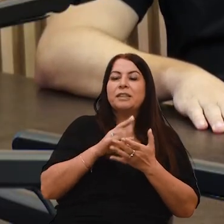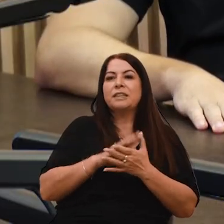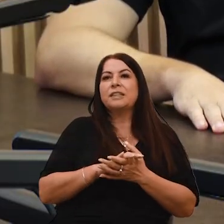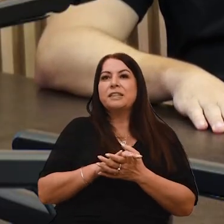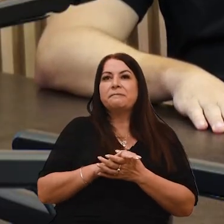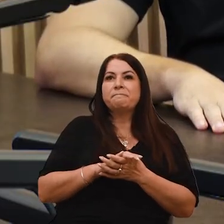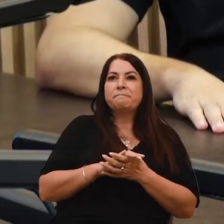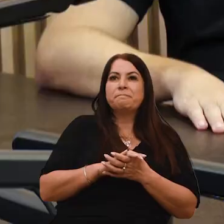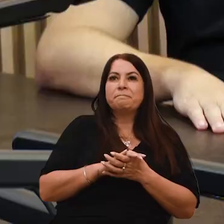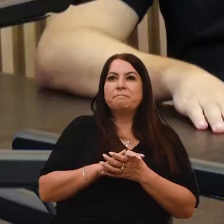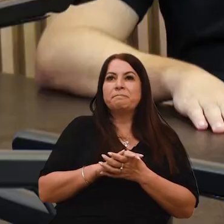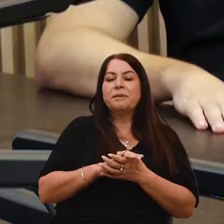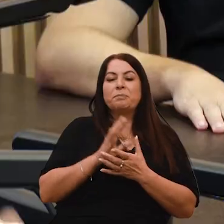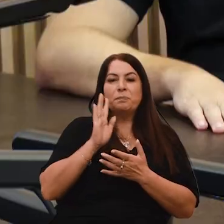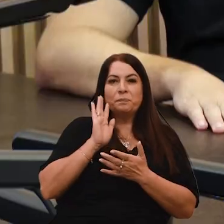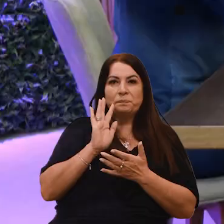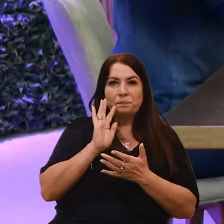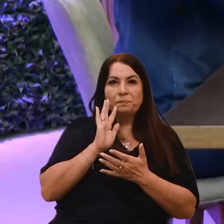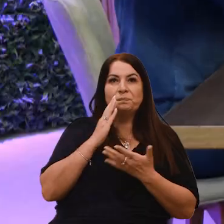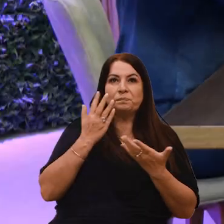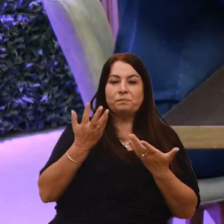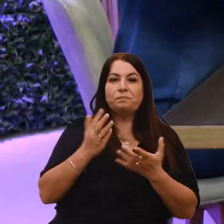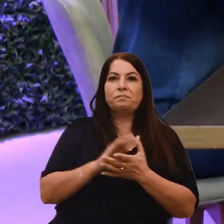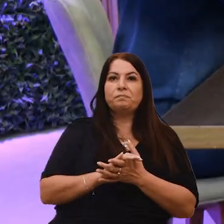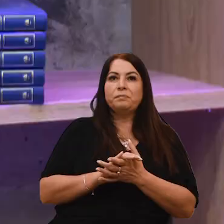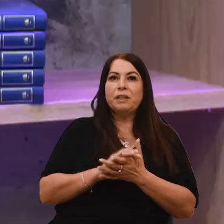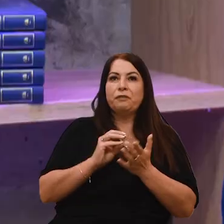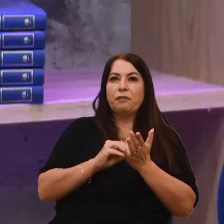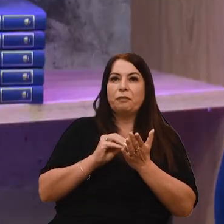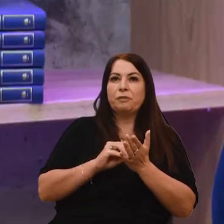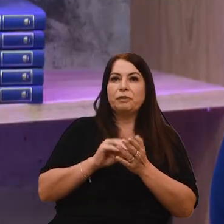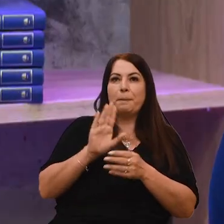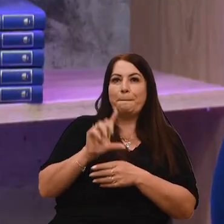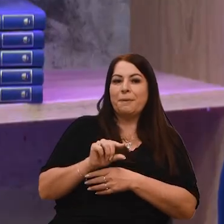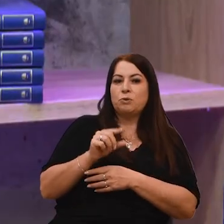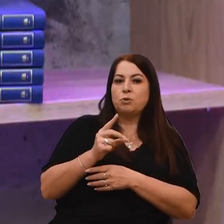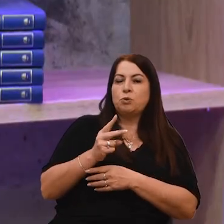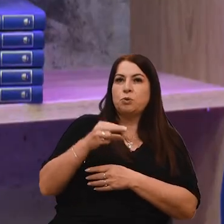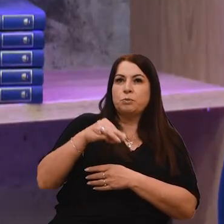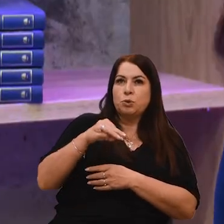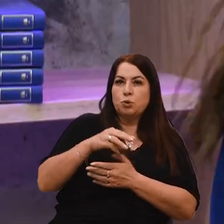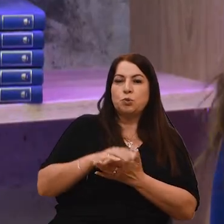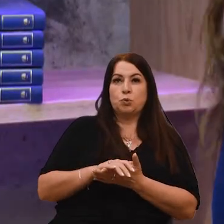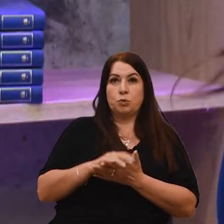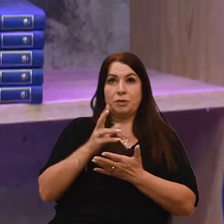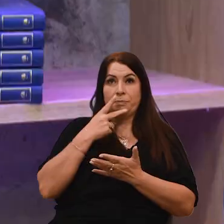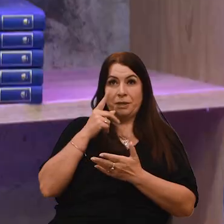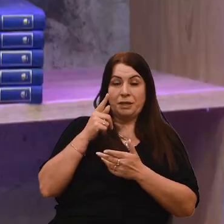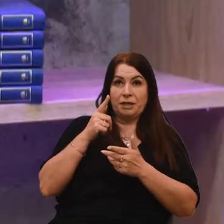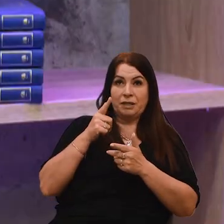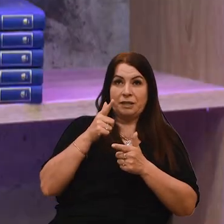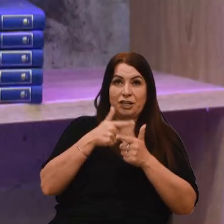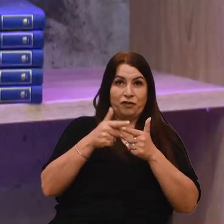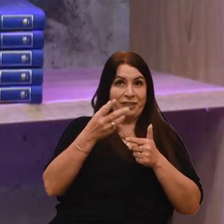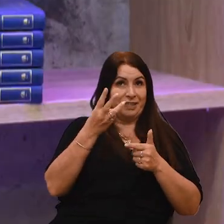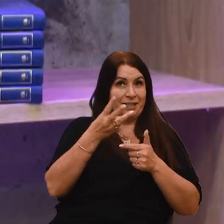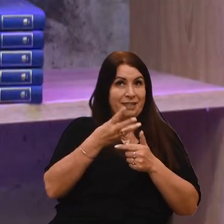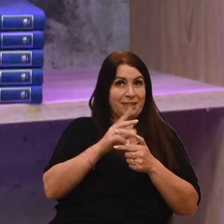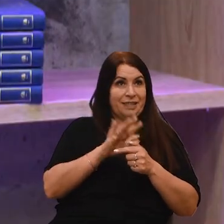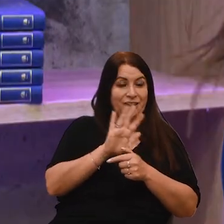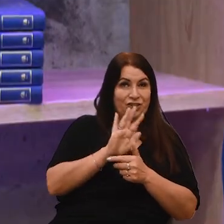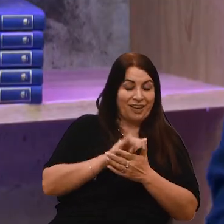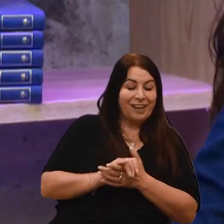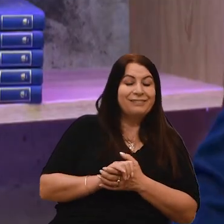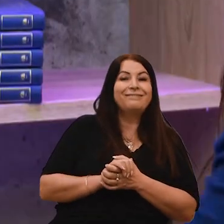são... Muito legal. Gente, falta menos de 2 minutos, e aí 2 minutos, a gente tem que dividir em 3 aqui, e eu só tenho que dar